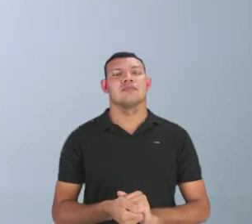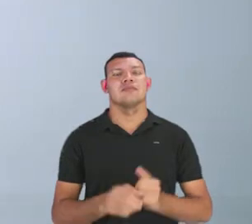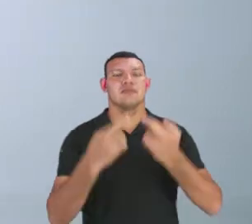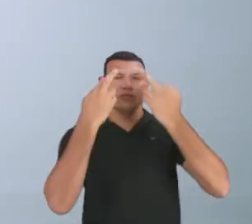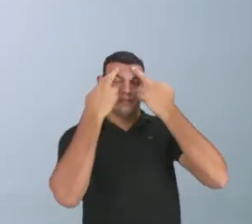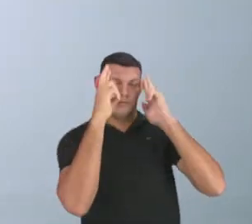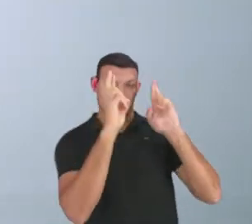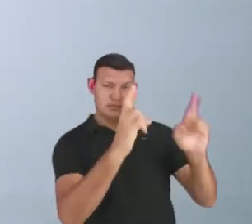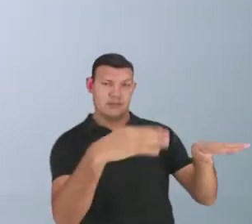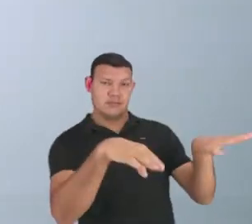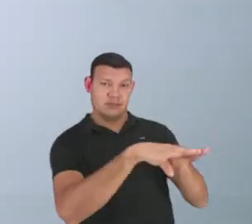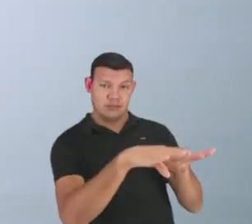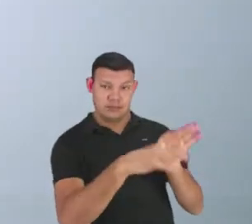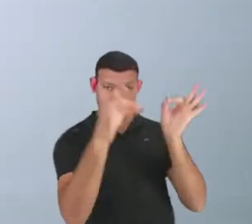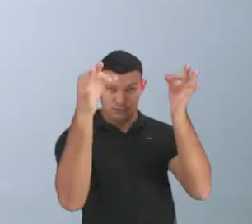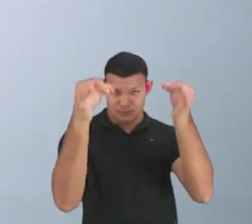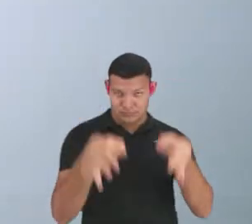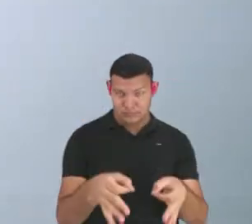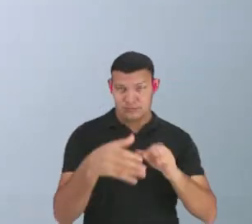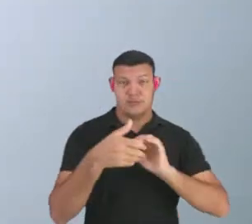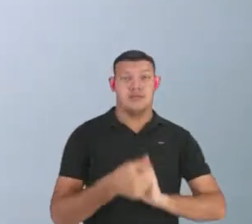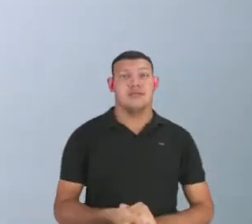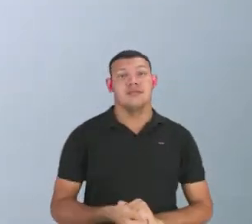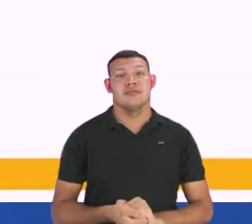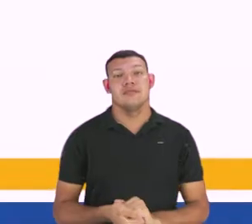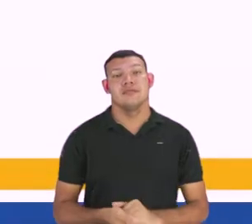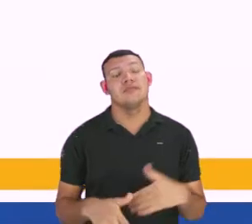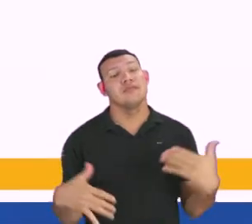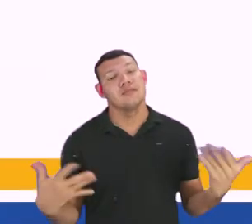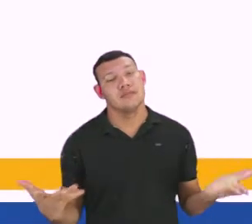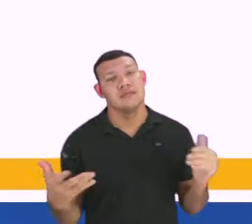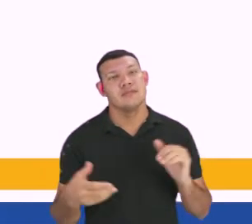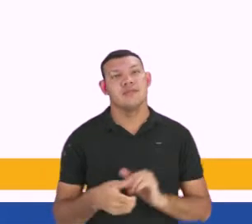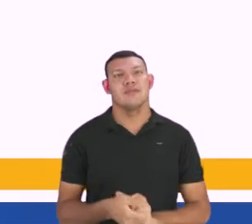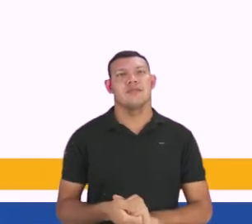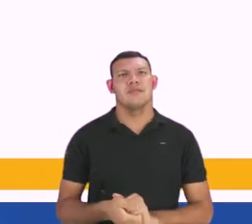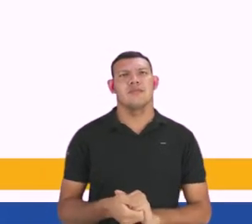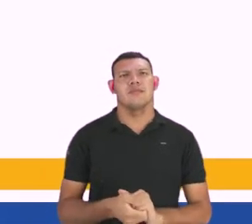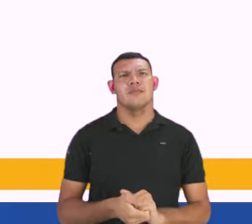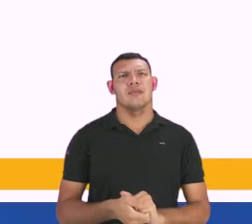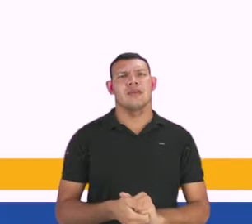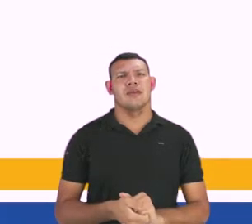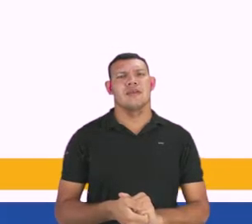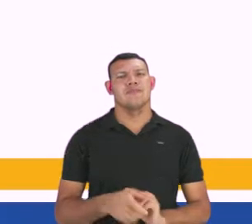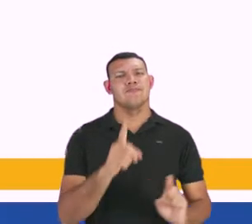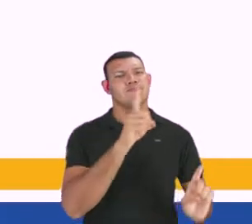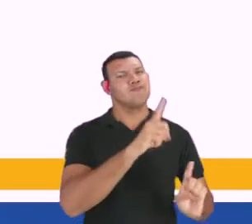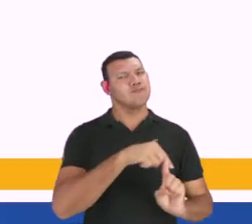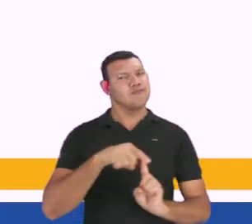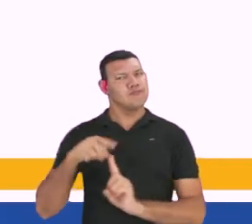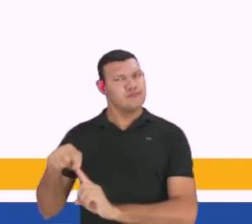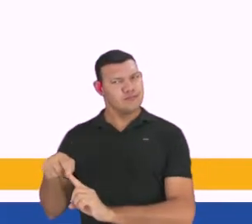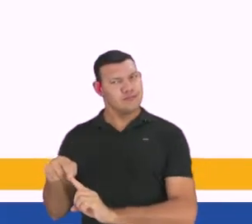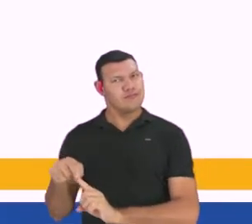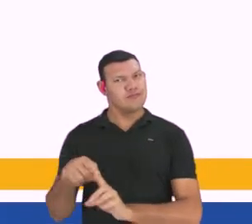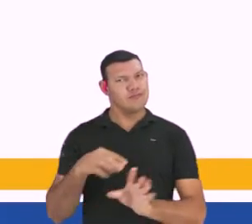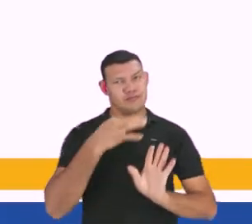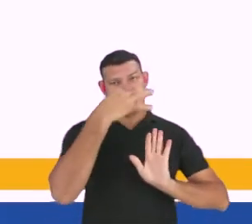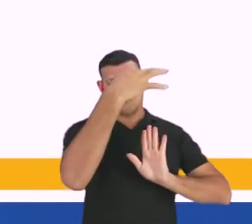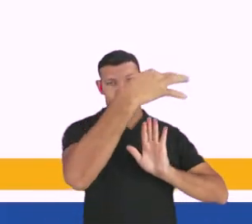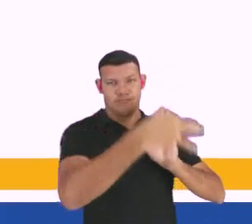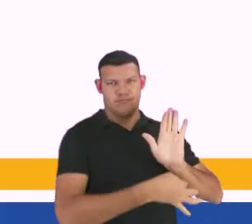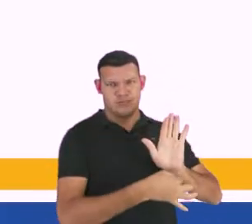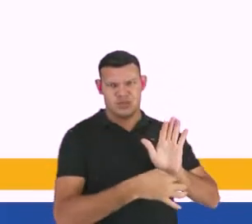respeitada. Certinho? Então, vamos lá. Quais são os tipos de argumentos? Só existe um?